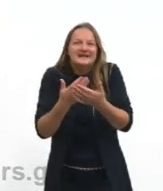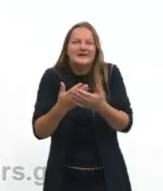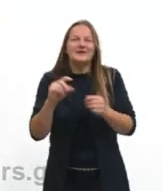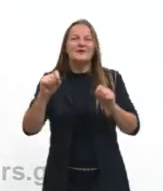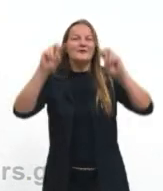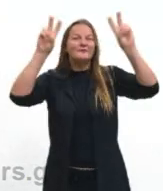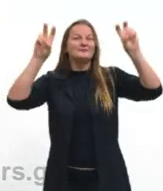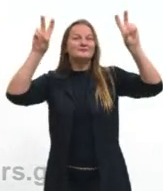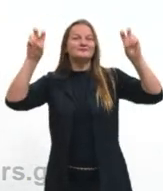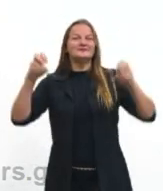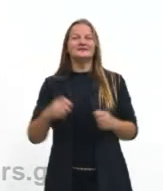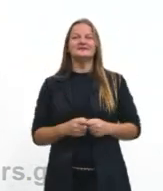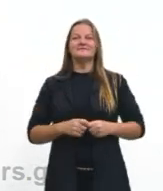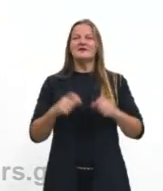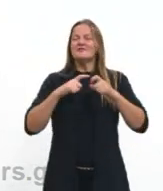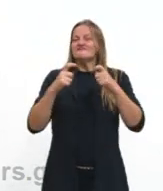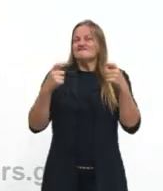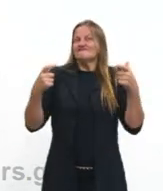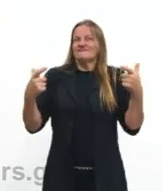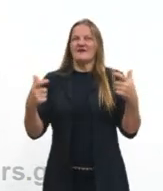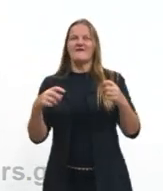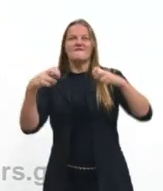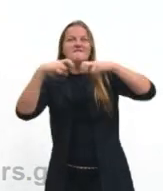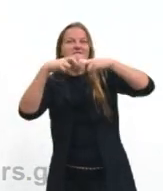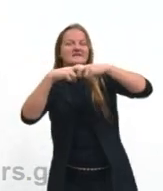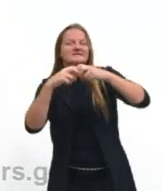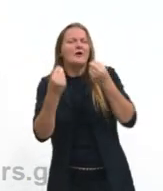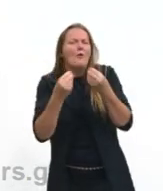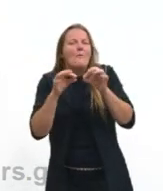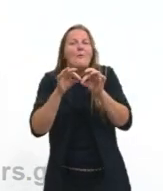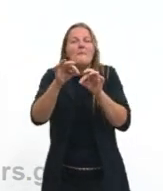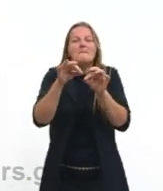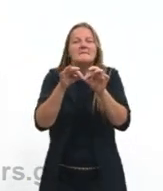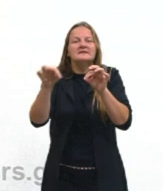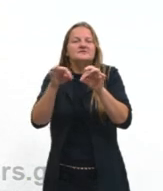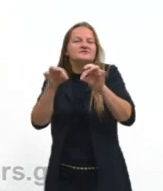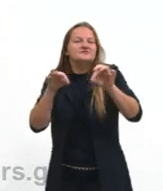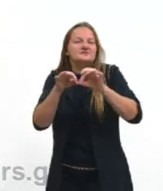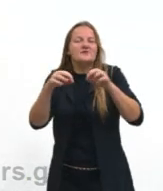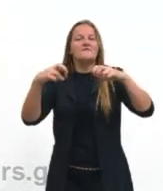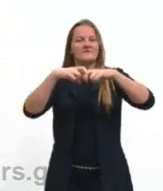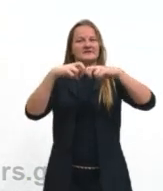é sobre grandezas físicas e unidades de medida